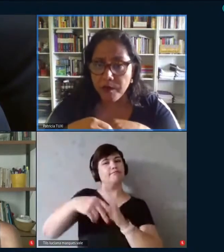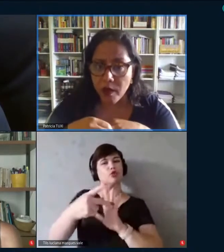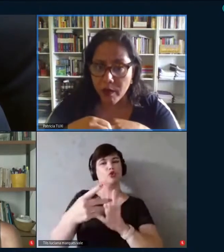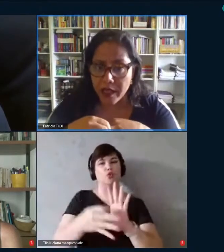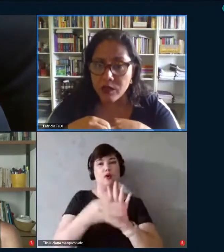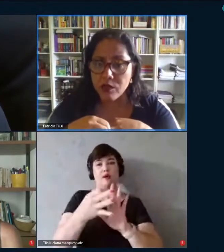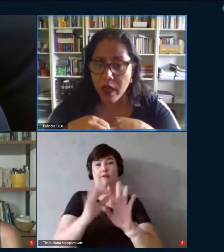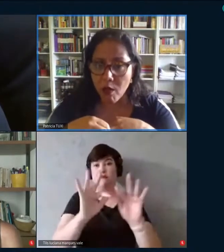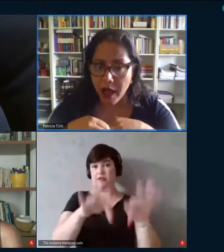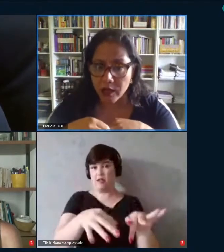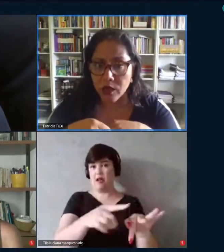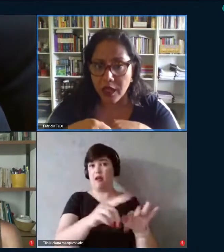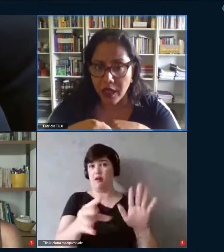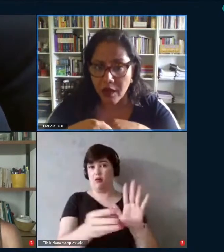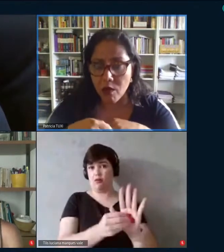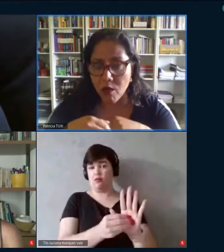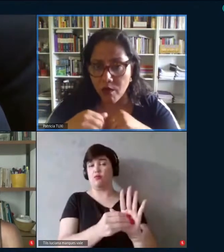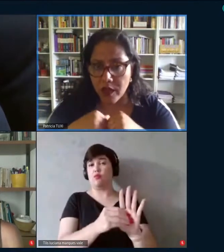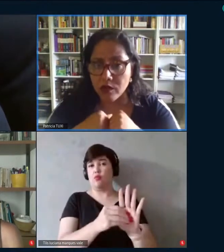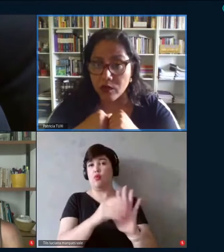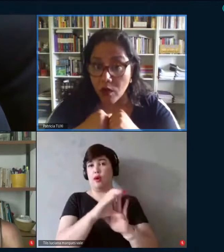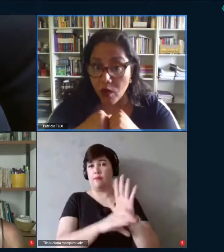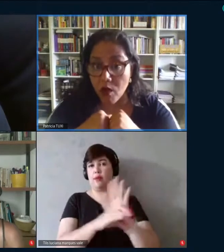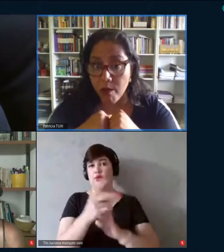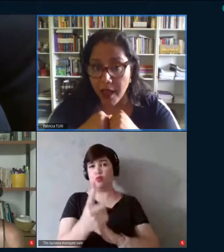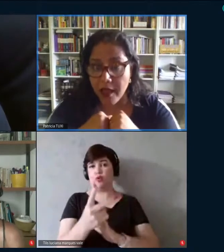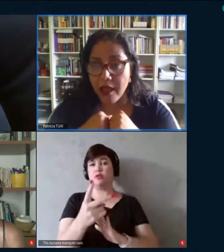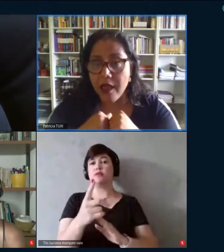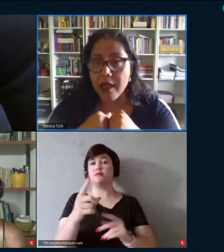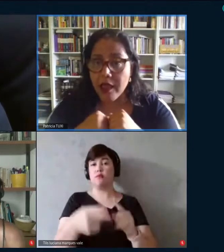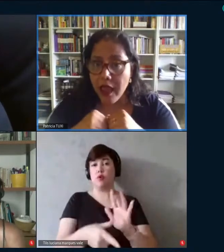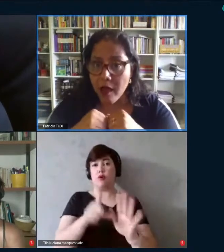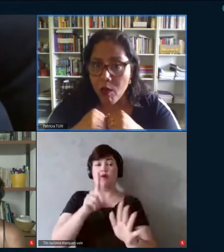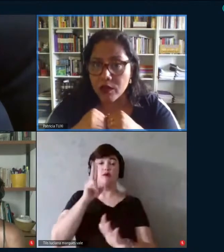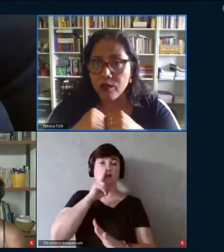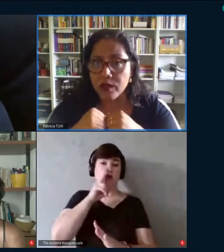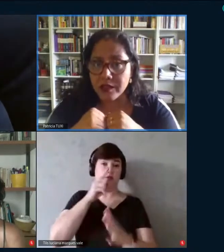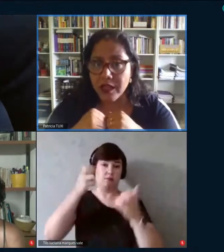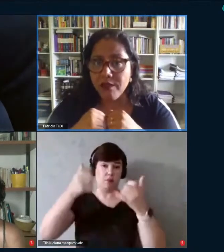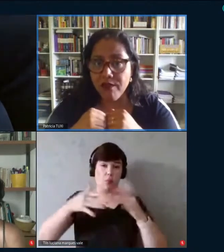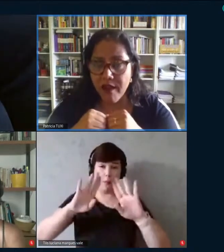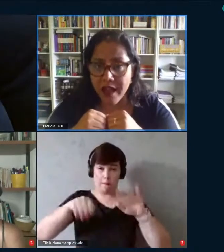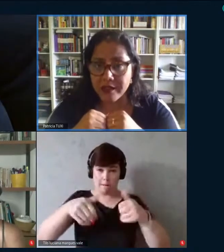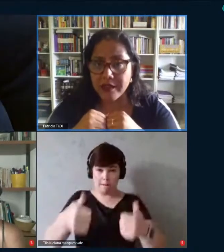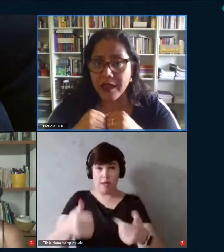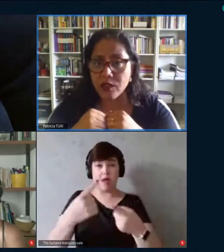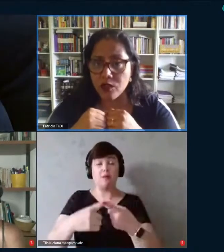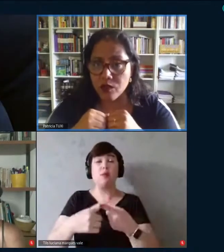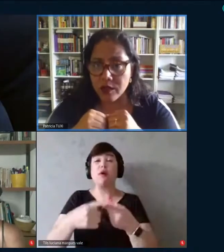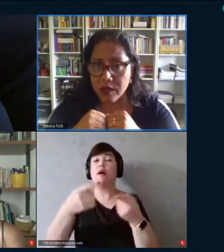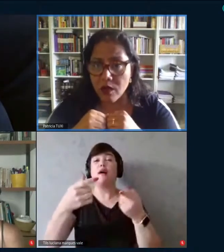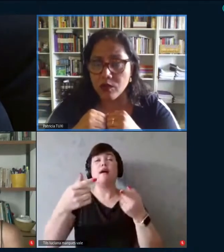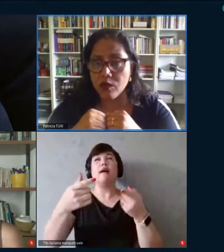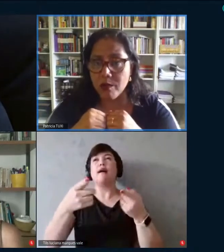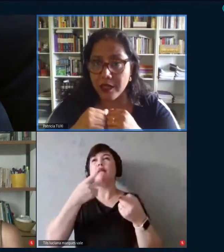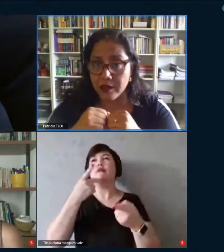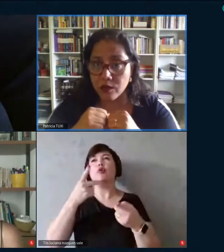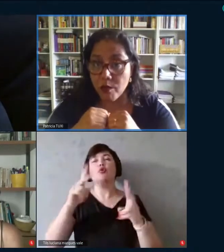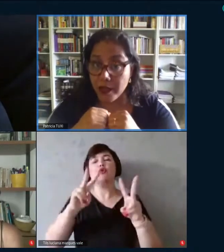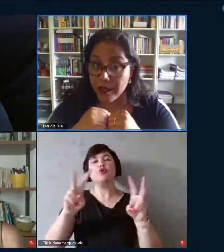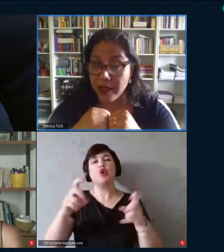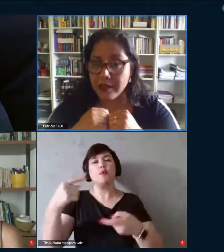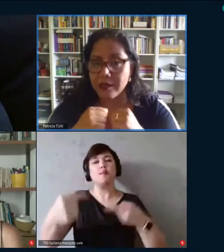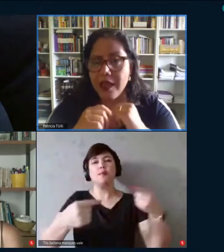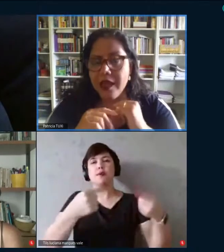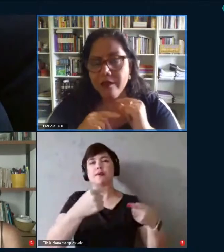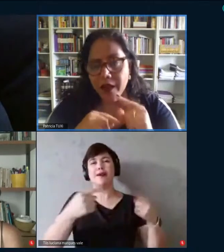final. Então, é isso, eu acho que o Vinícius colocou bem, que é quando você faz a discussão sobre